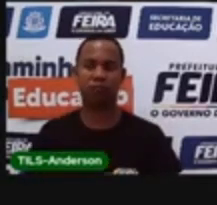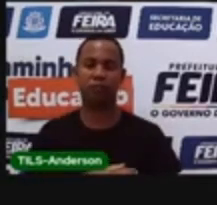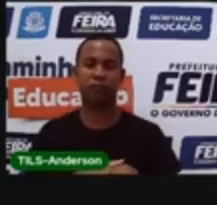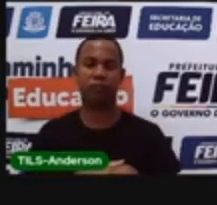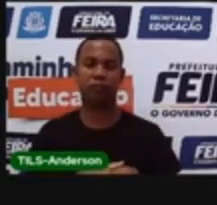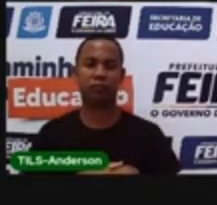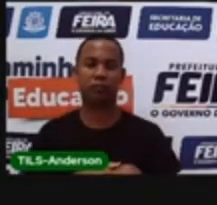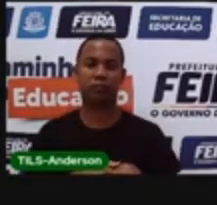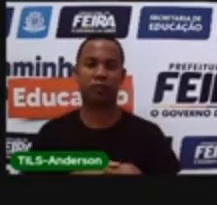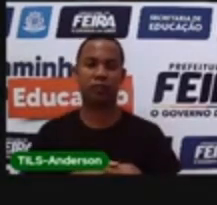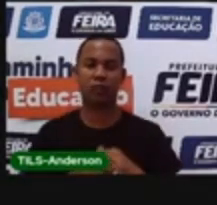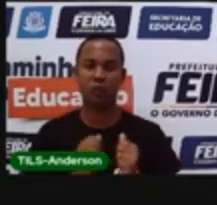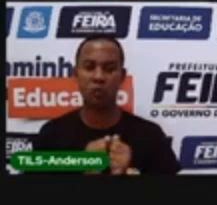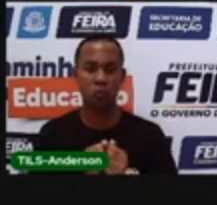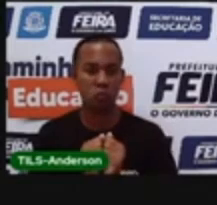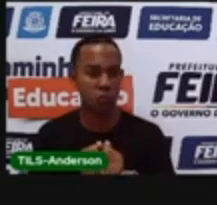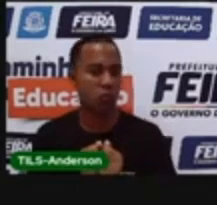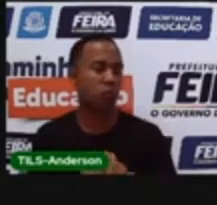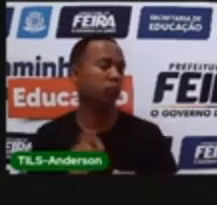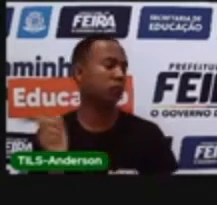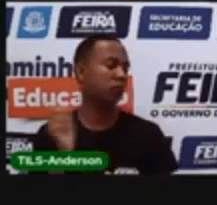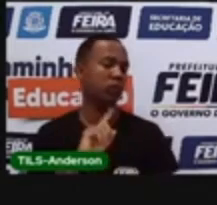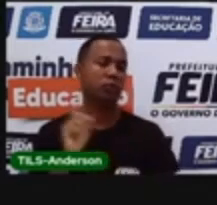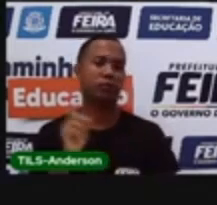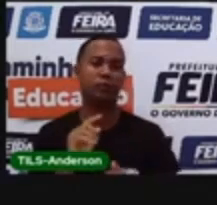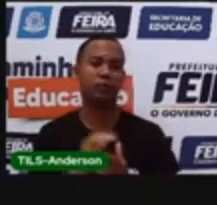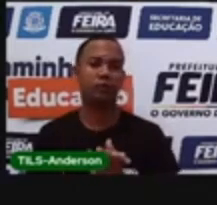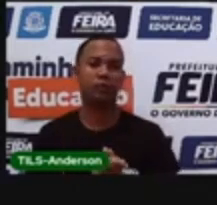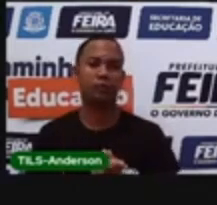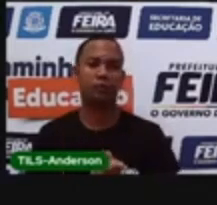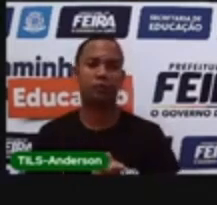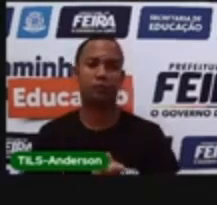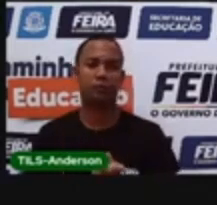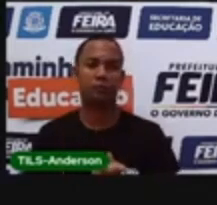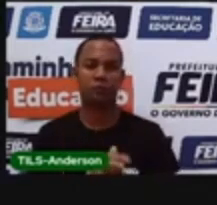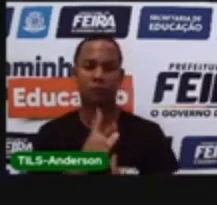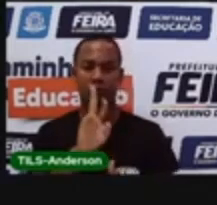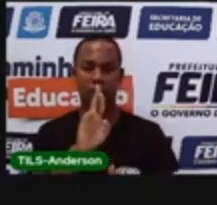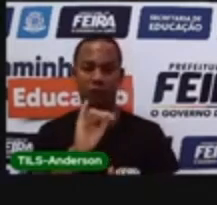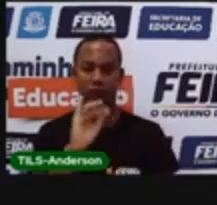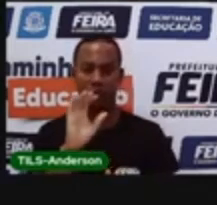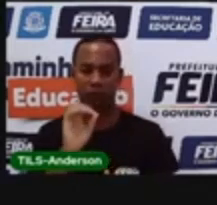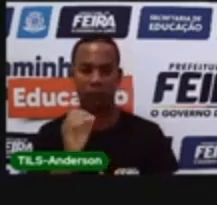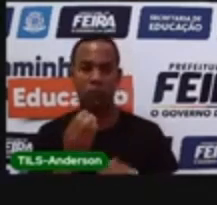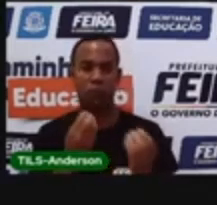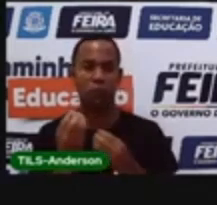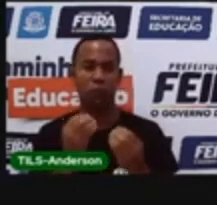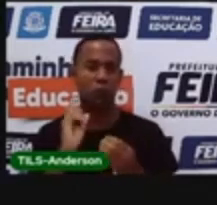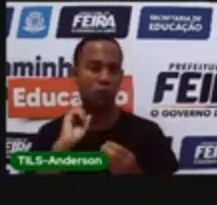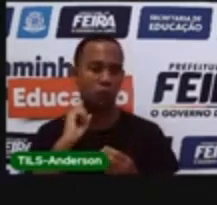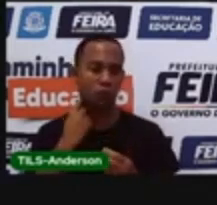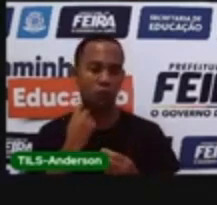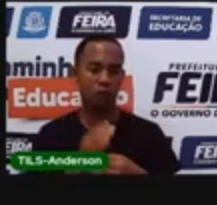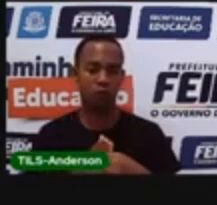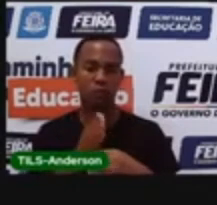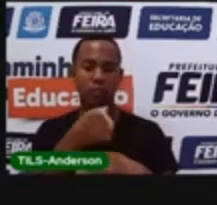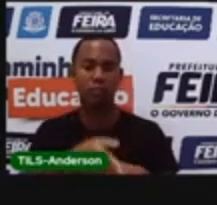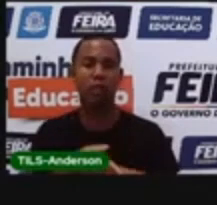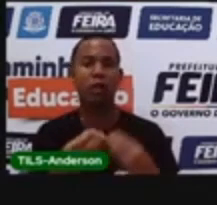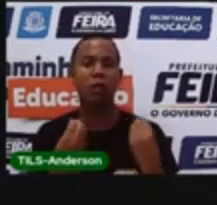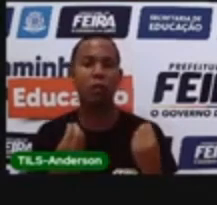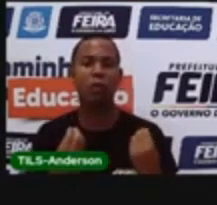Tá? Mesmo acompanhado, o ideal é que ele não entre aí. E se o rio não tivesse poluído, ele só poderia entrar como